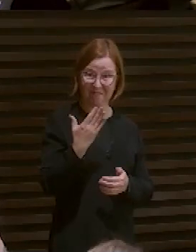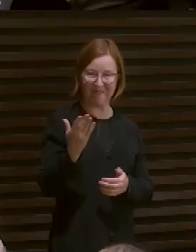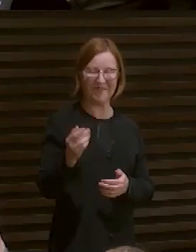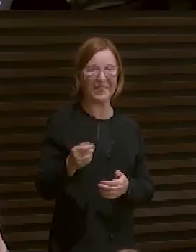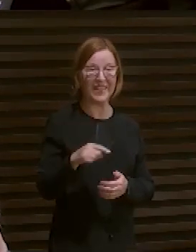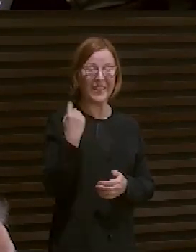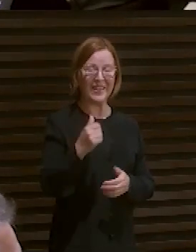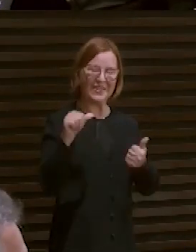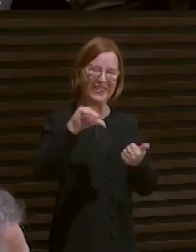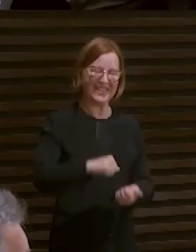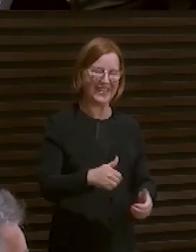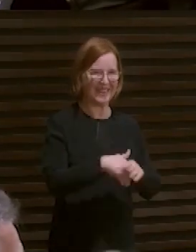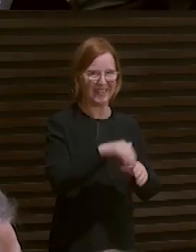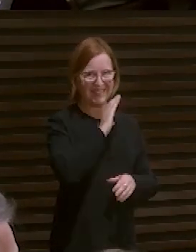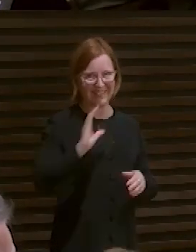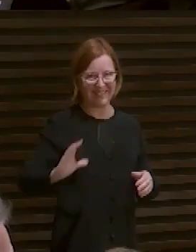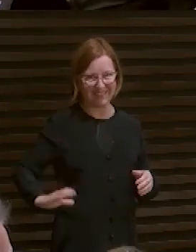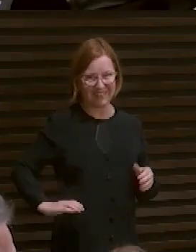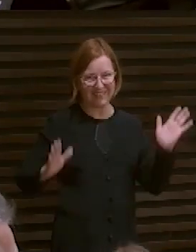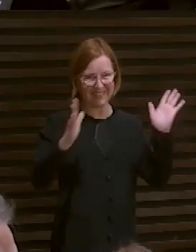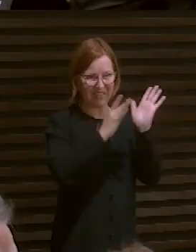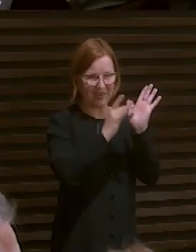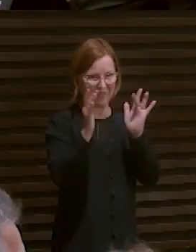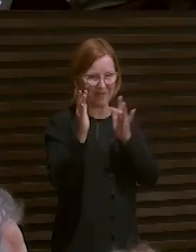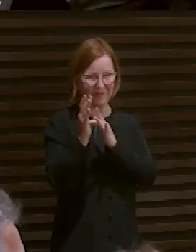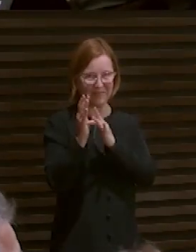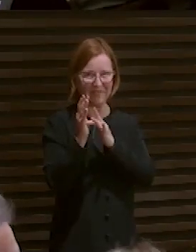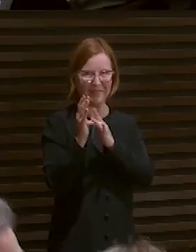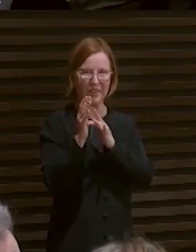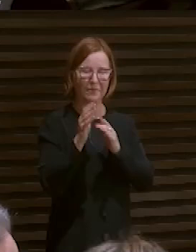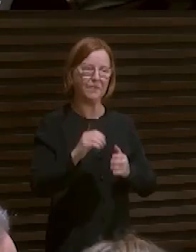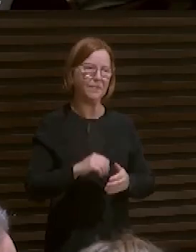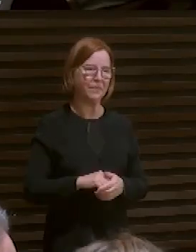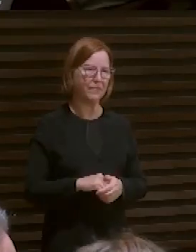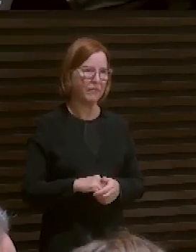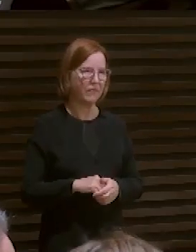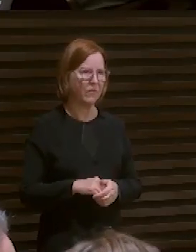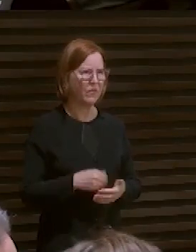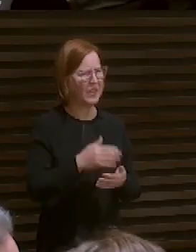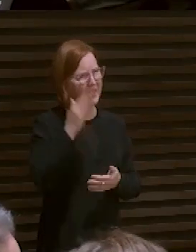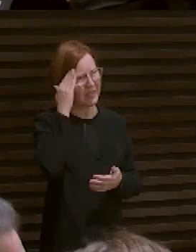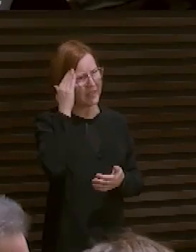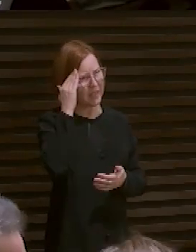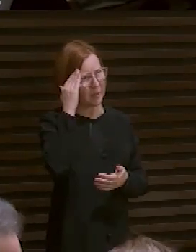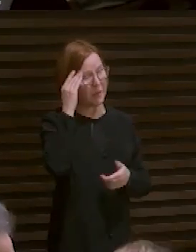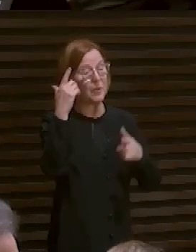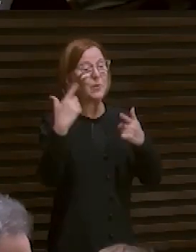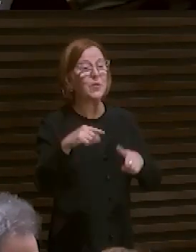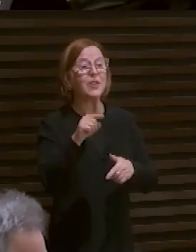Fomos batizados em Cristo Jesus. Você sabe onde você